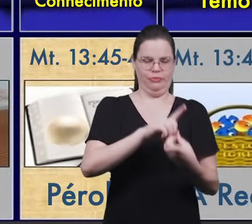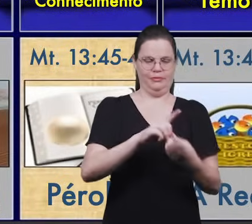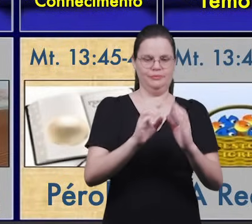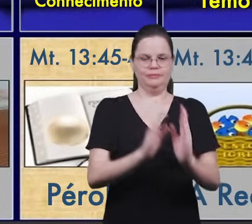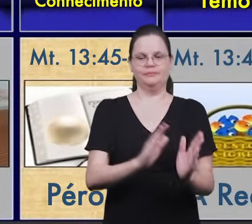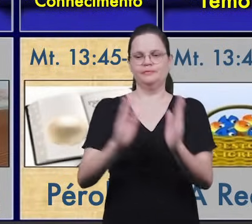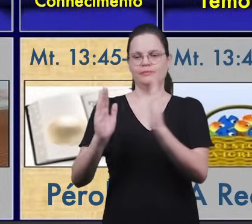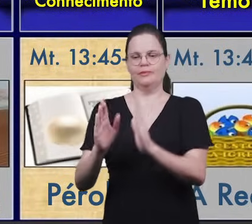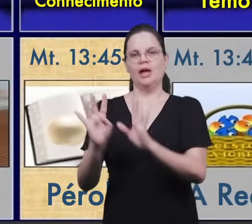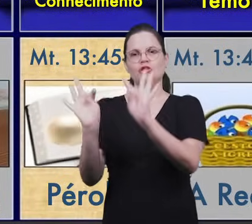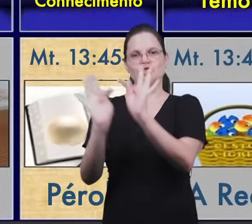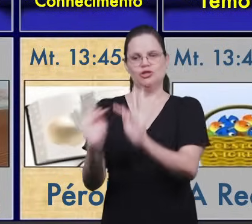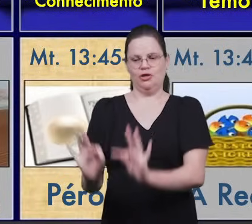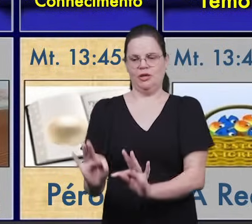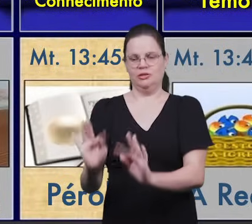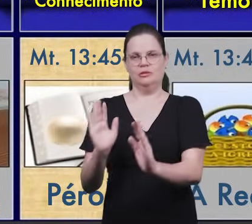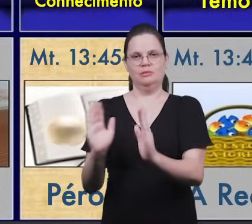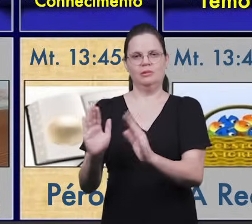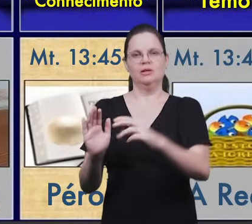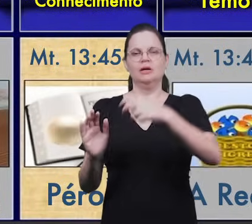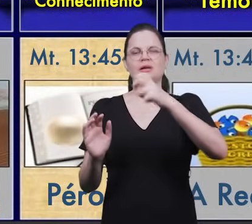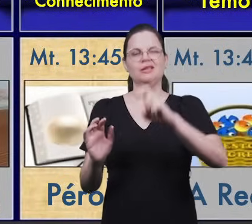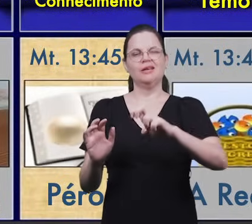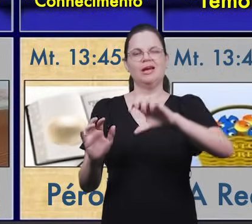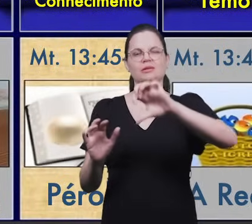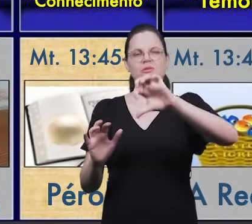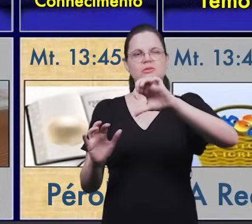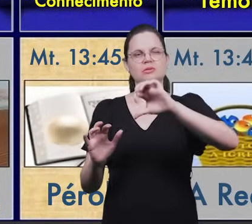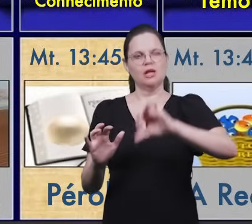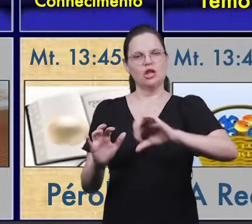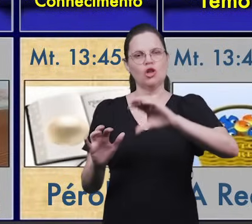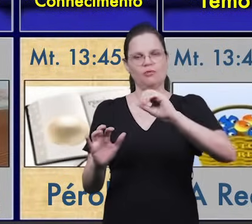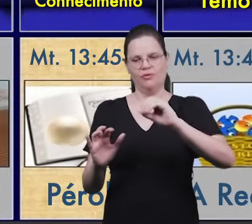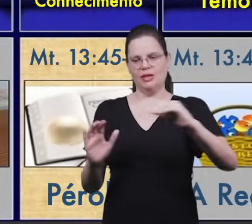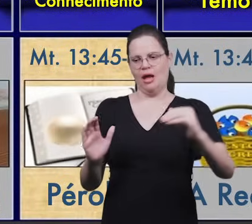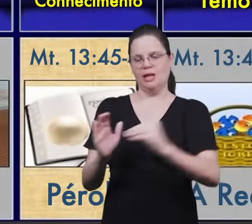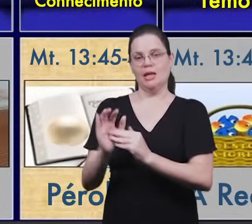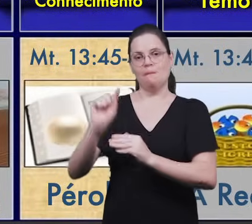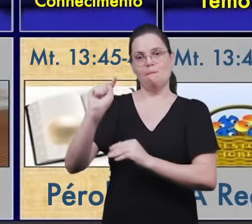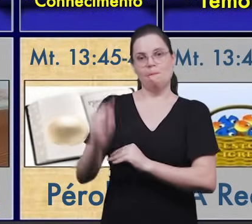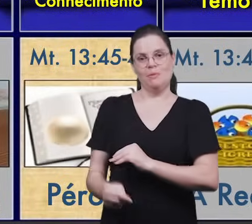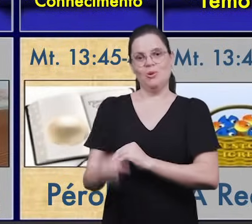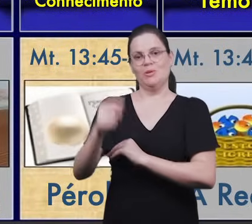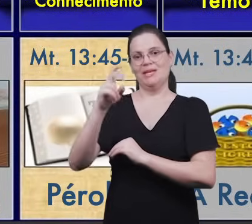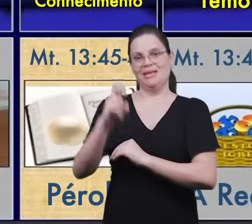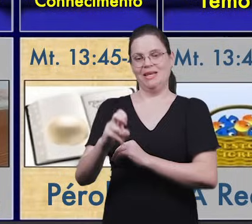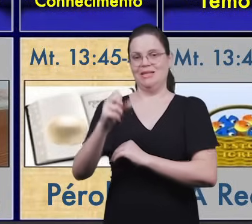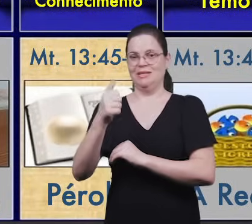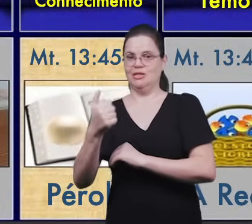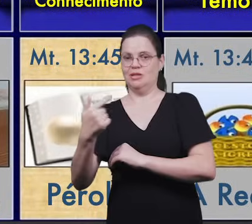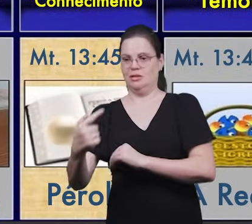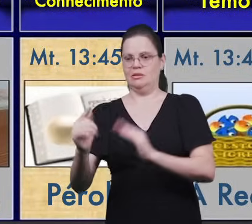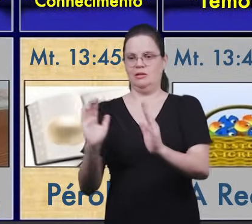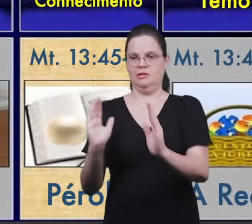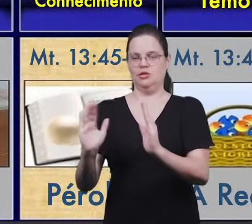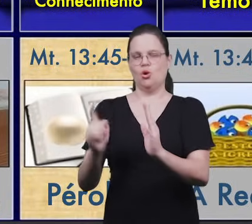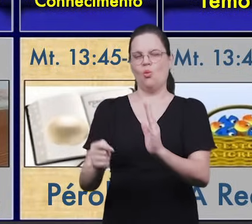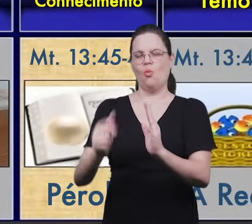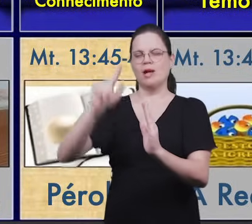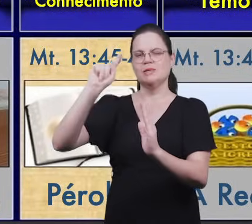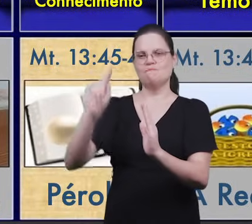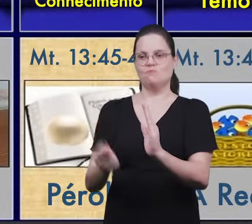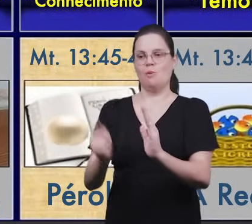período de Tiatira, que ele vai de 590 a 1517. Então, é o